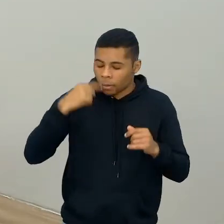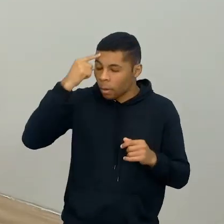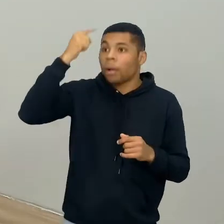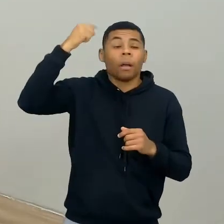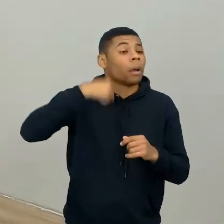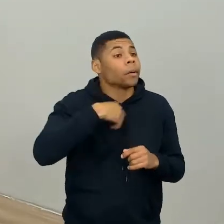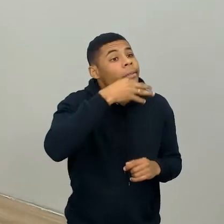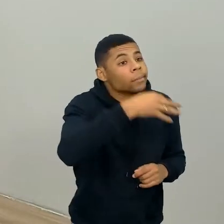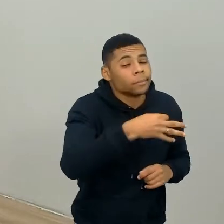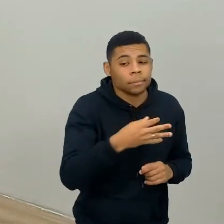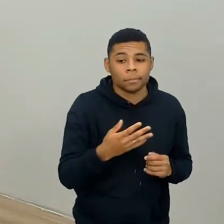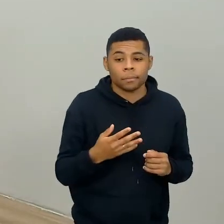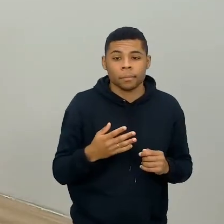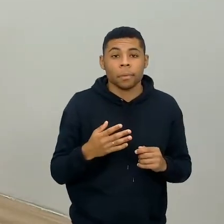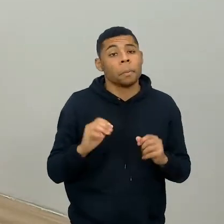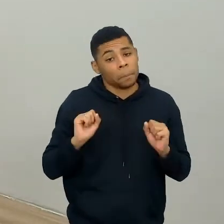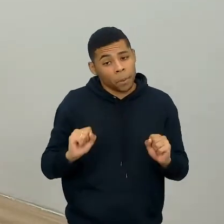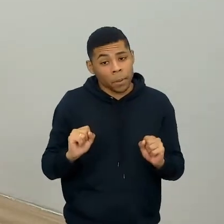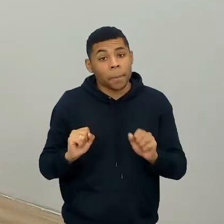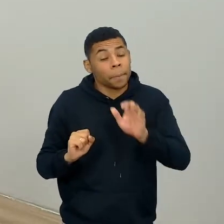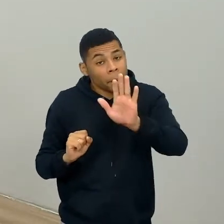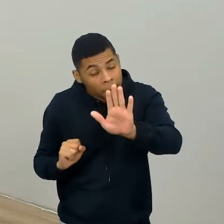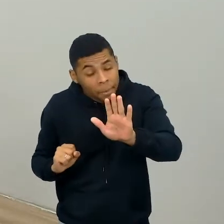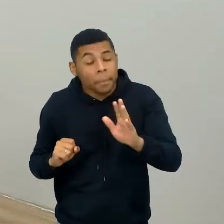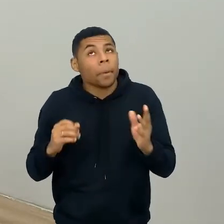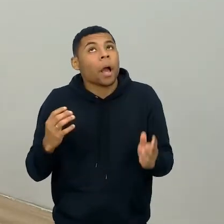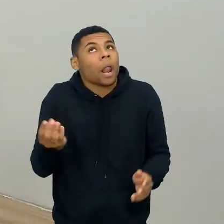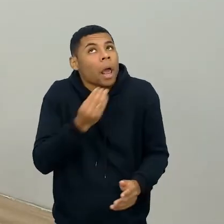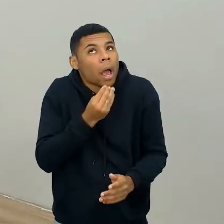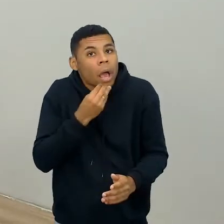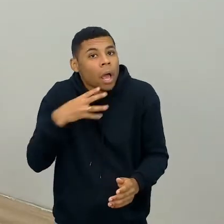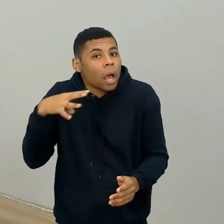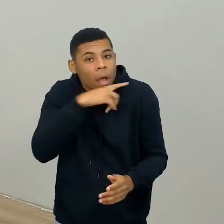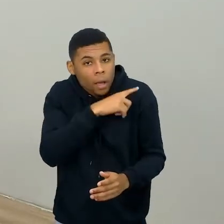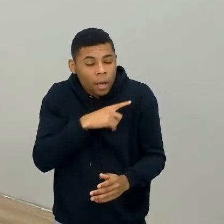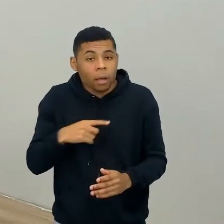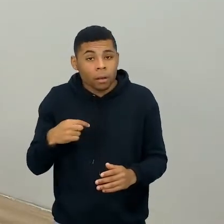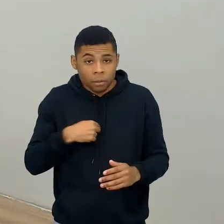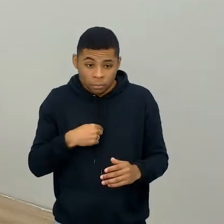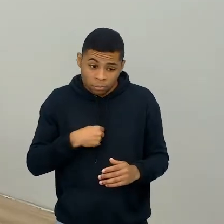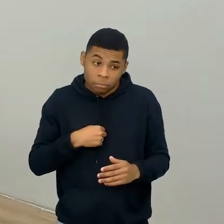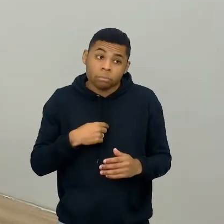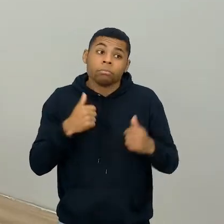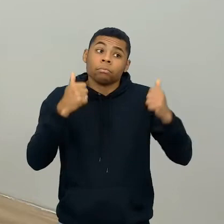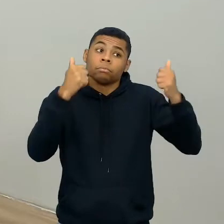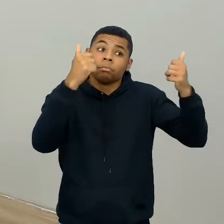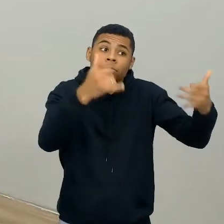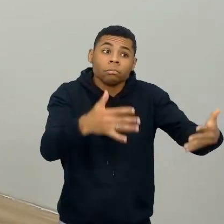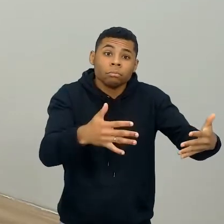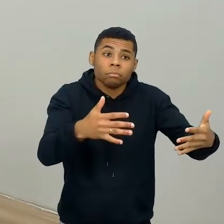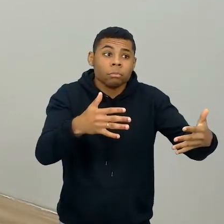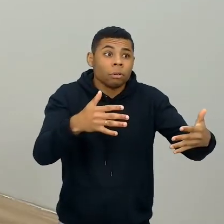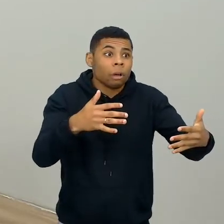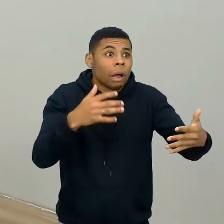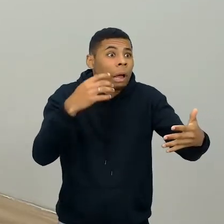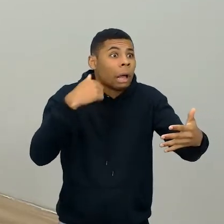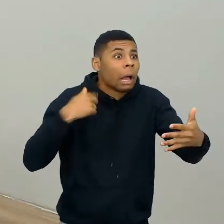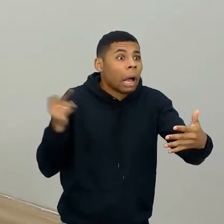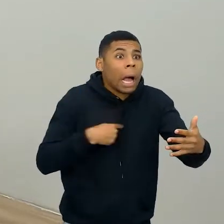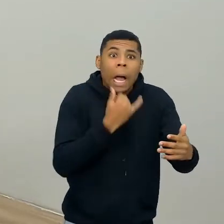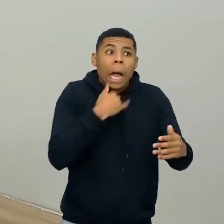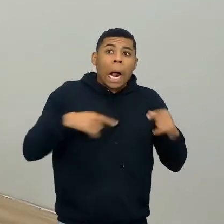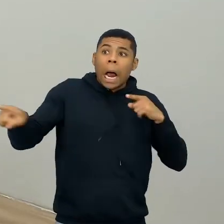ideias, desde que, evidentemente, sejam responsáveis e coerentes